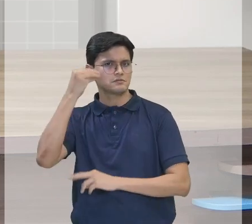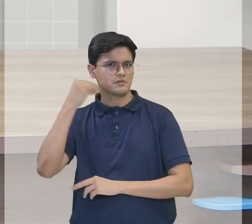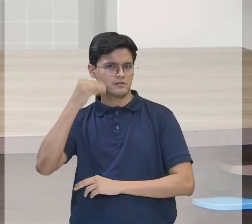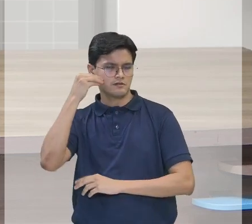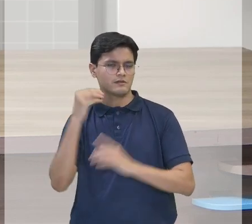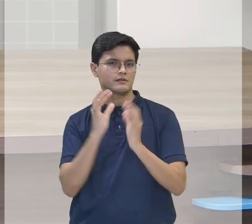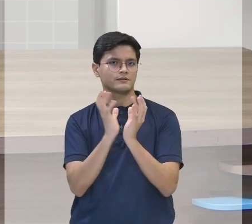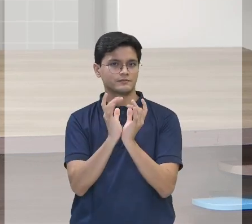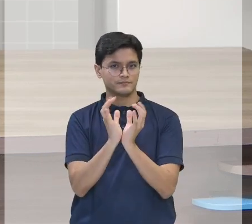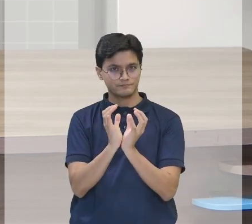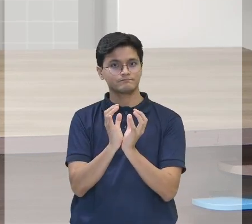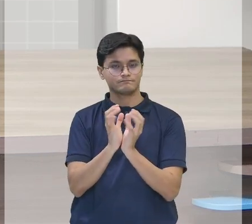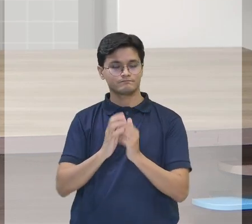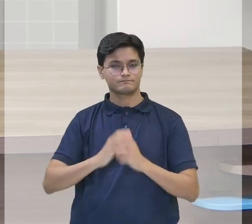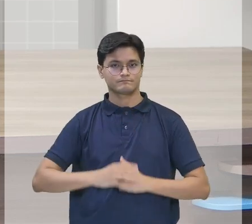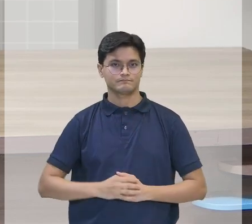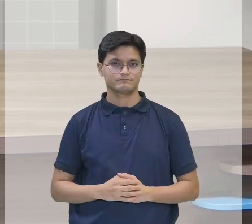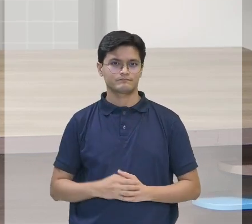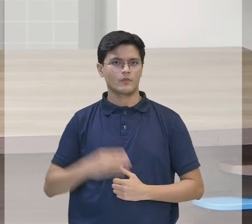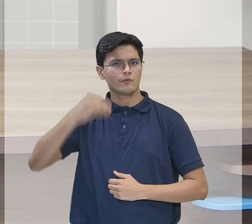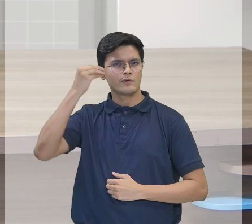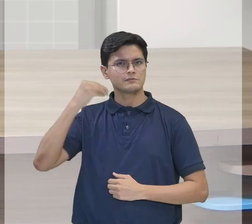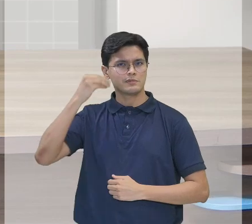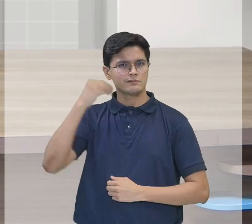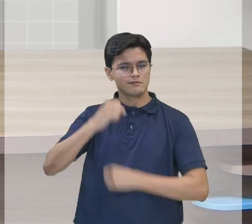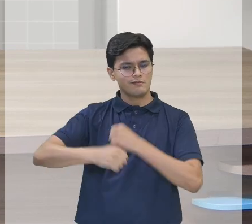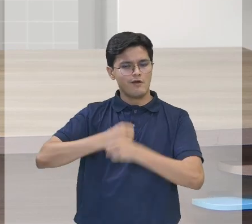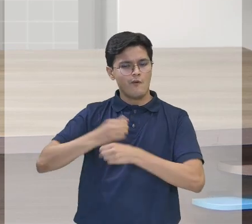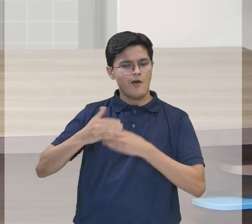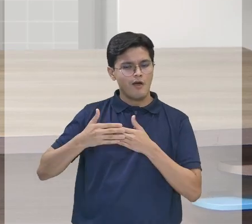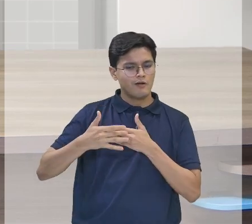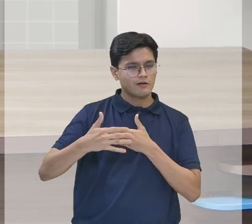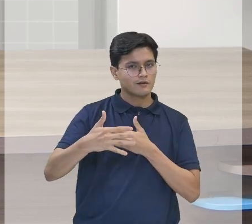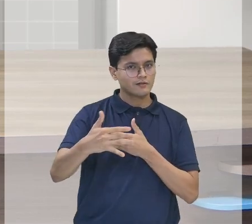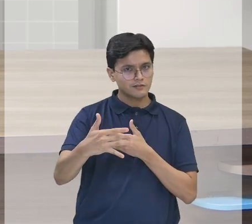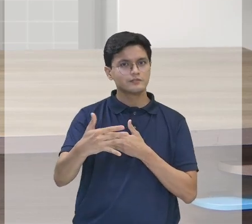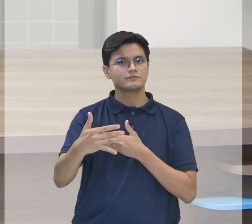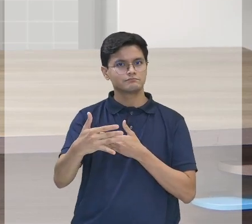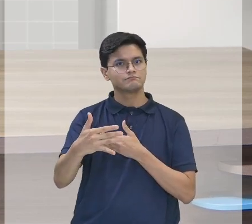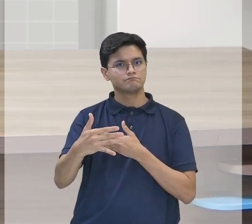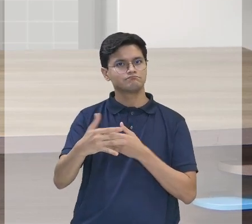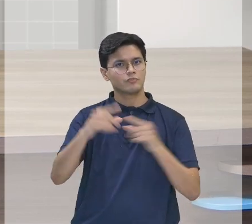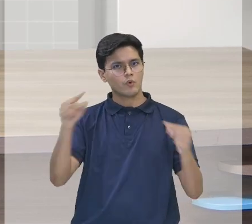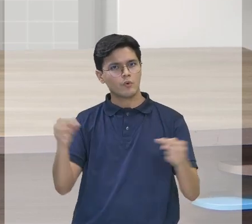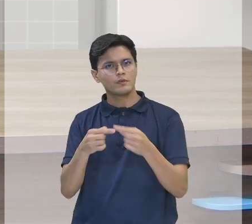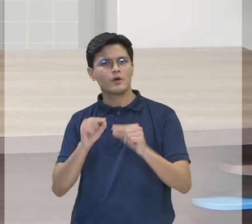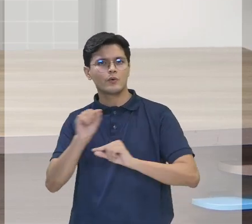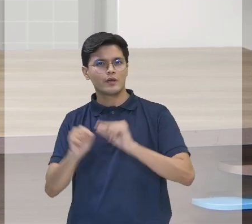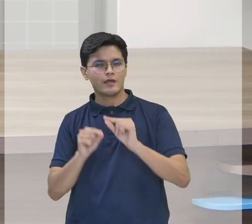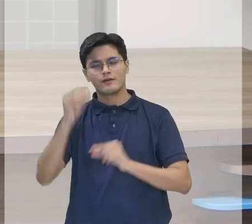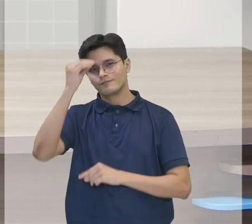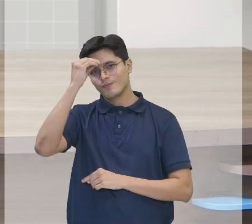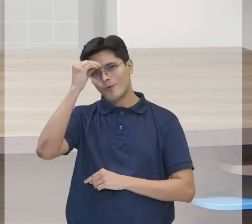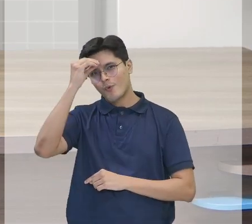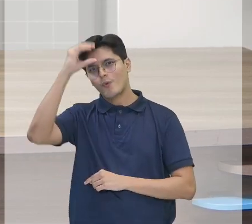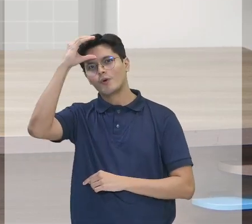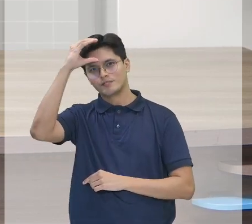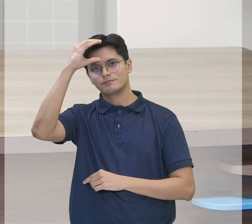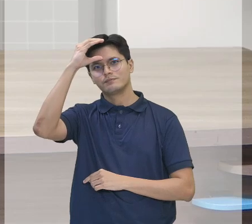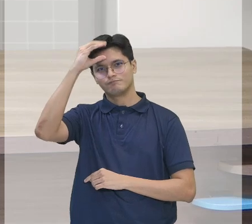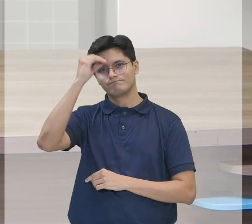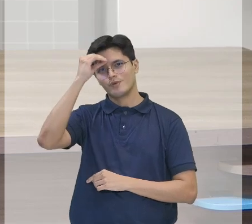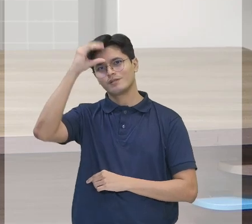E essas experiências, ao longo do ano, elas vão se configurar nesse conhecimento acumulado, que é o